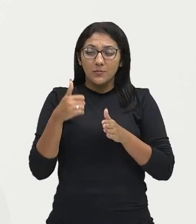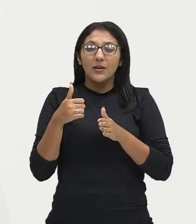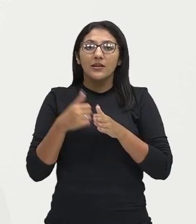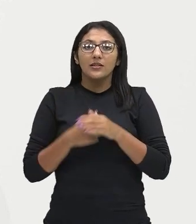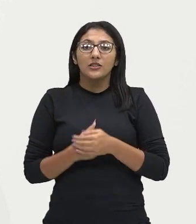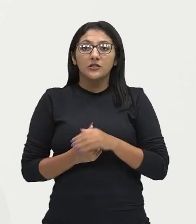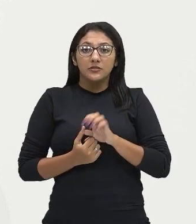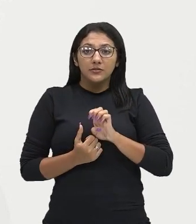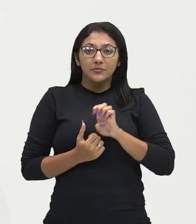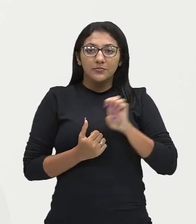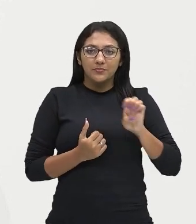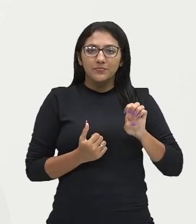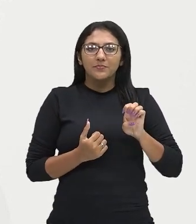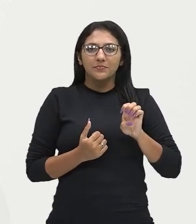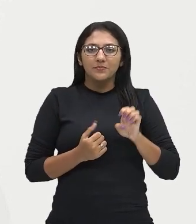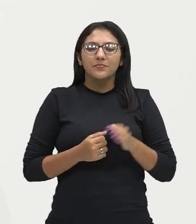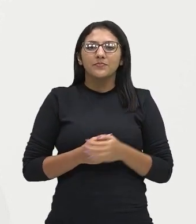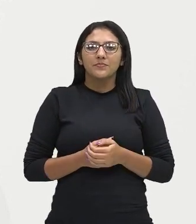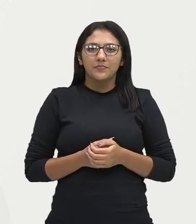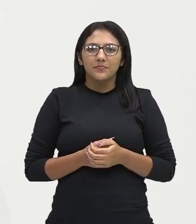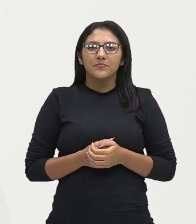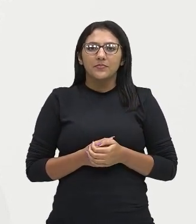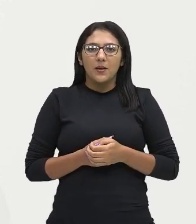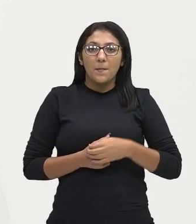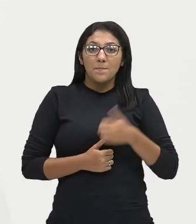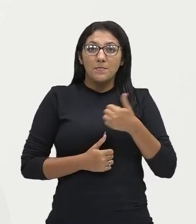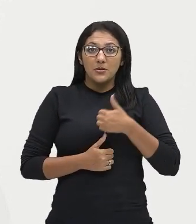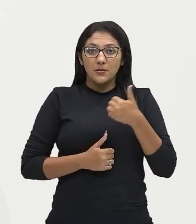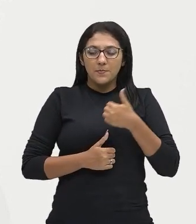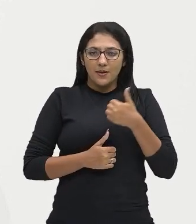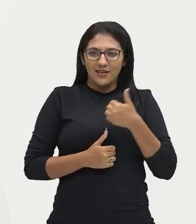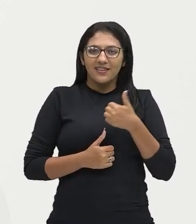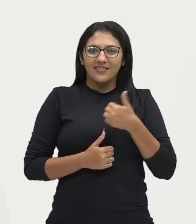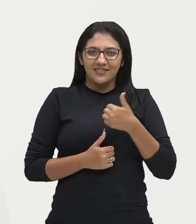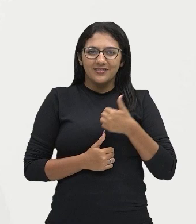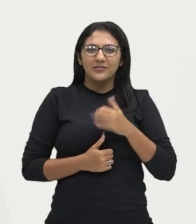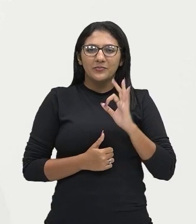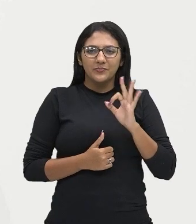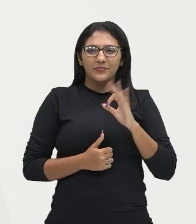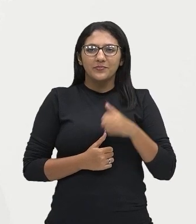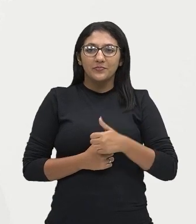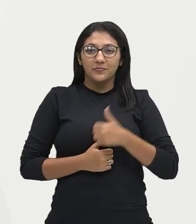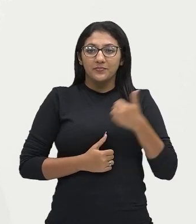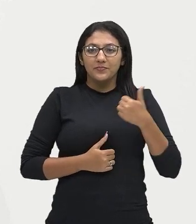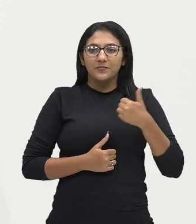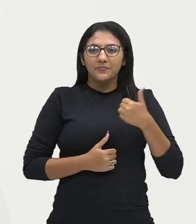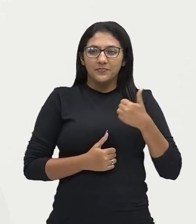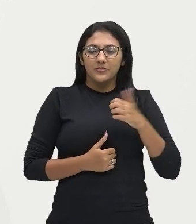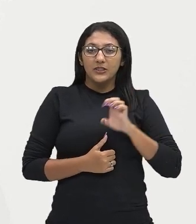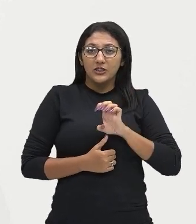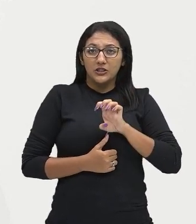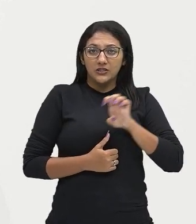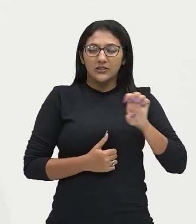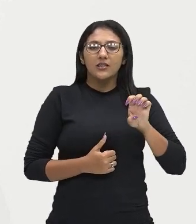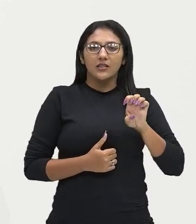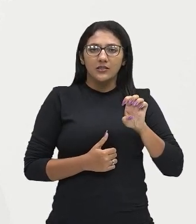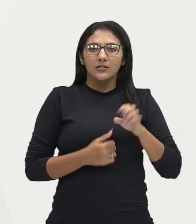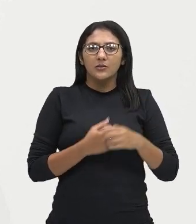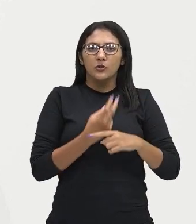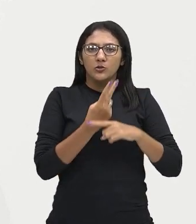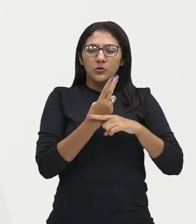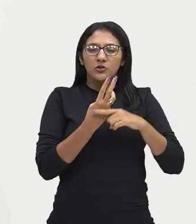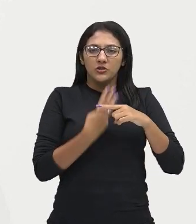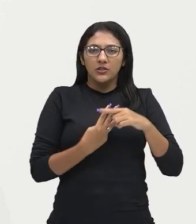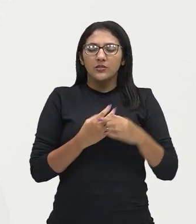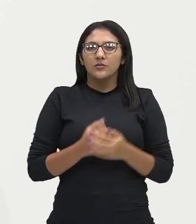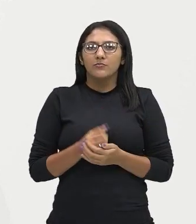esquerda é a primeira, o senhor já falou isso, né? A fração da esquerda é a primeira, e a